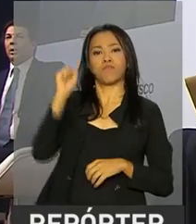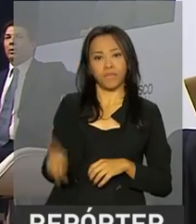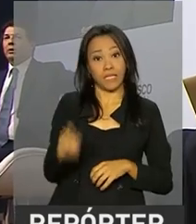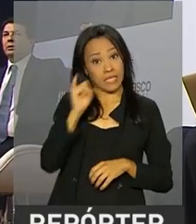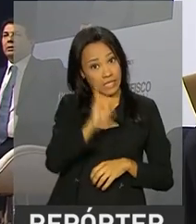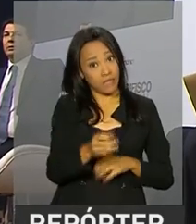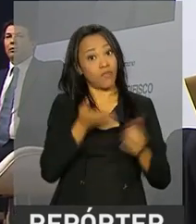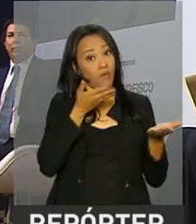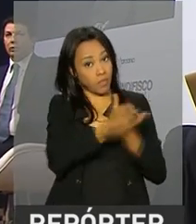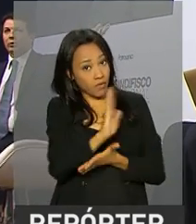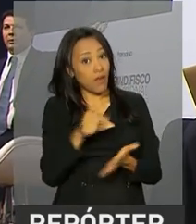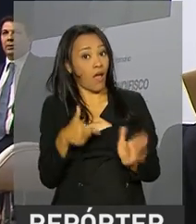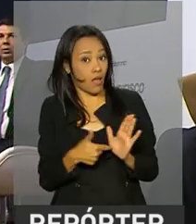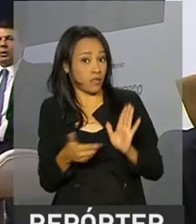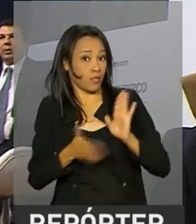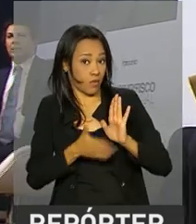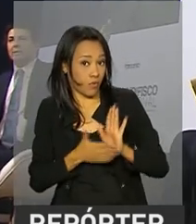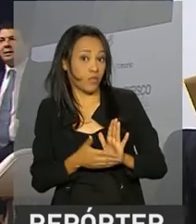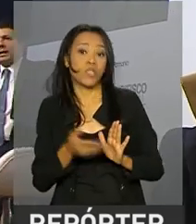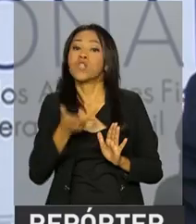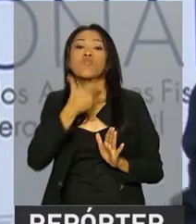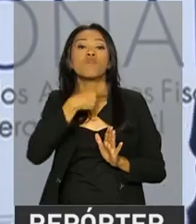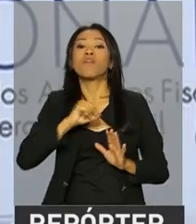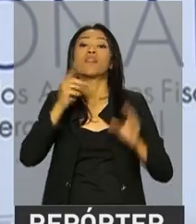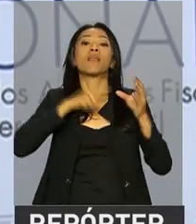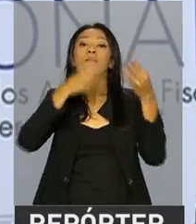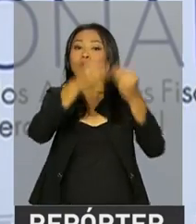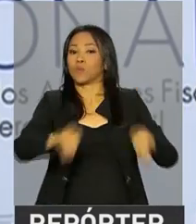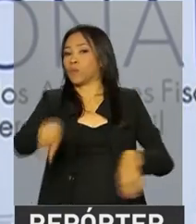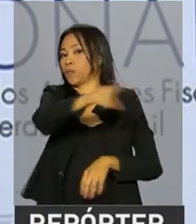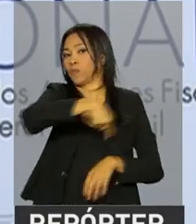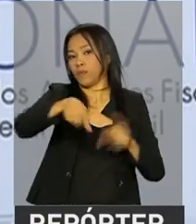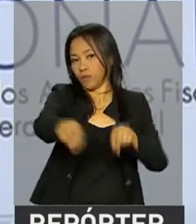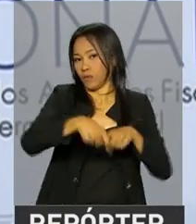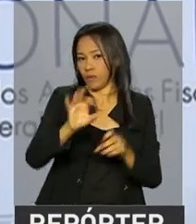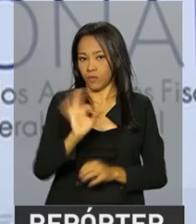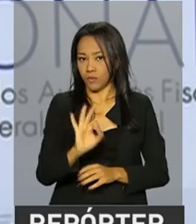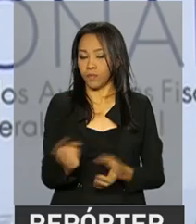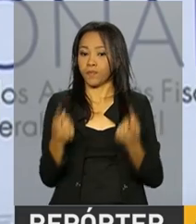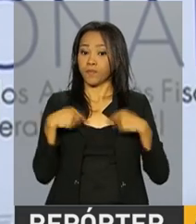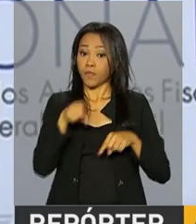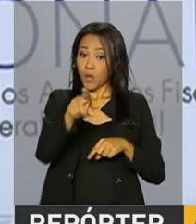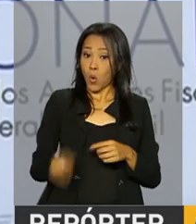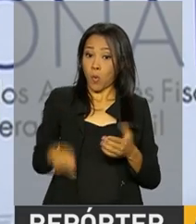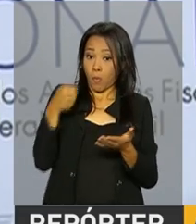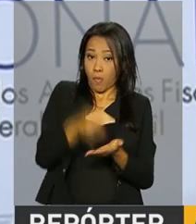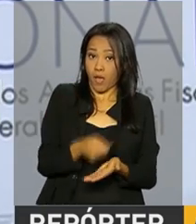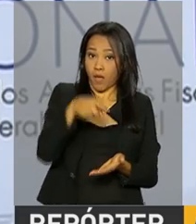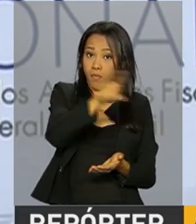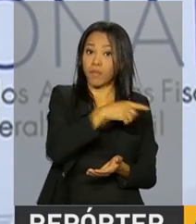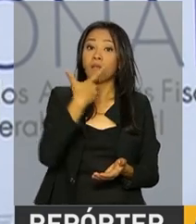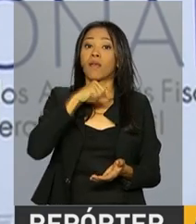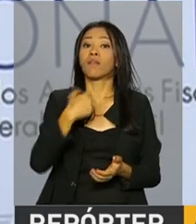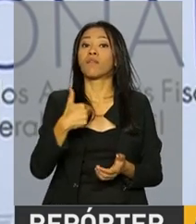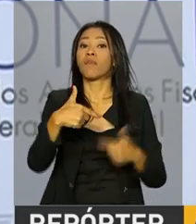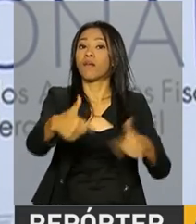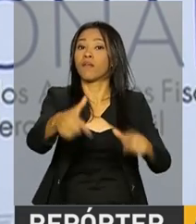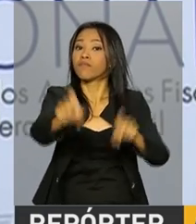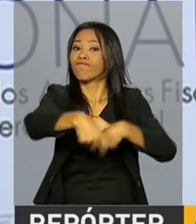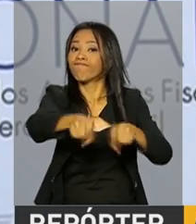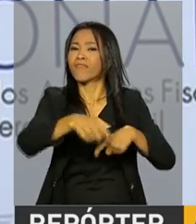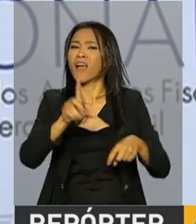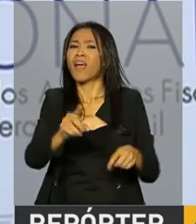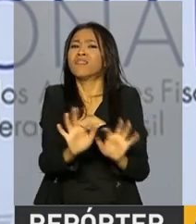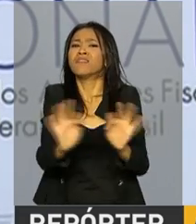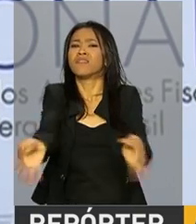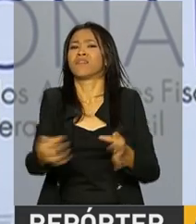aprovada não vão ser penalizados o pagamento que será feito pelo trabalhador rural será um pagamento